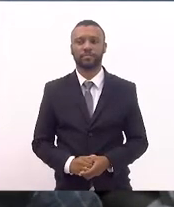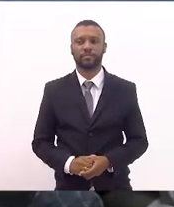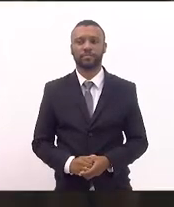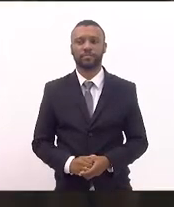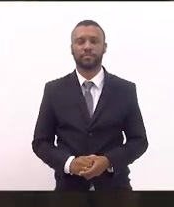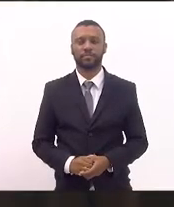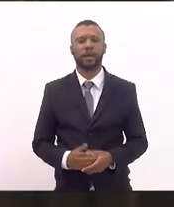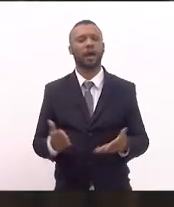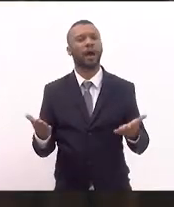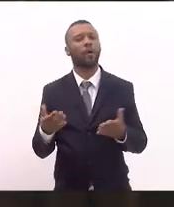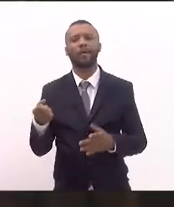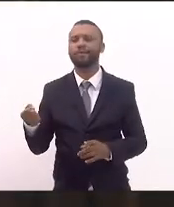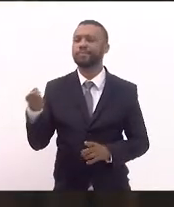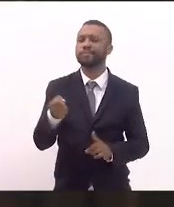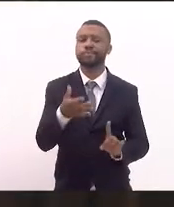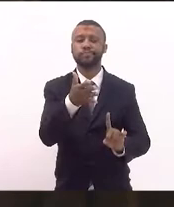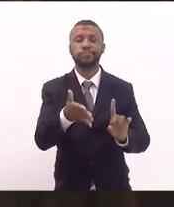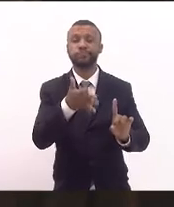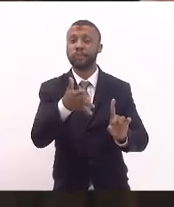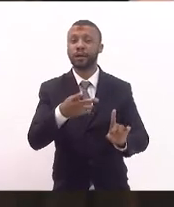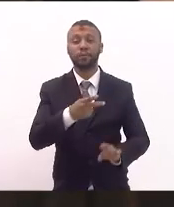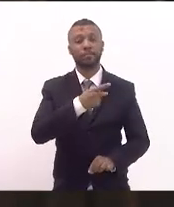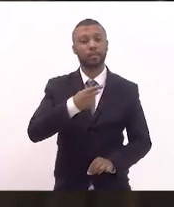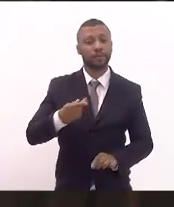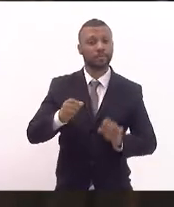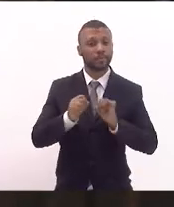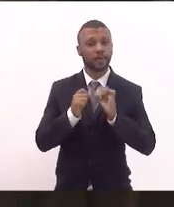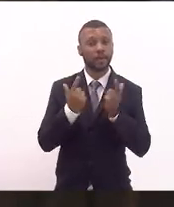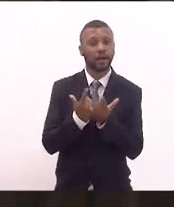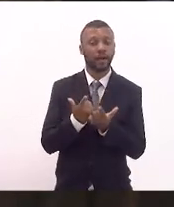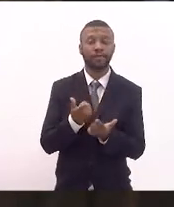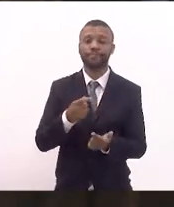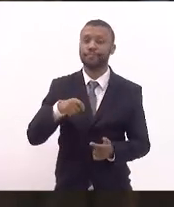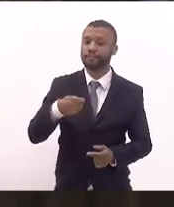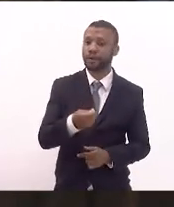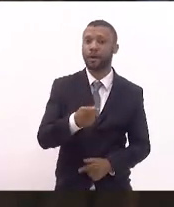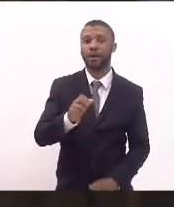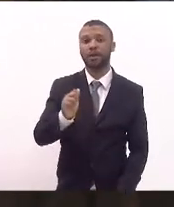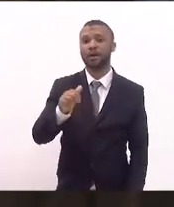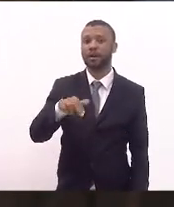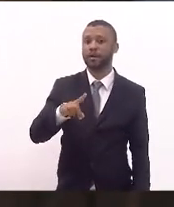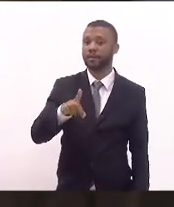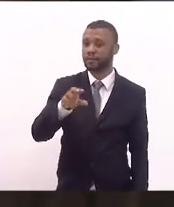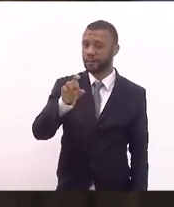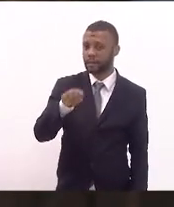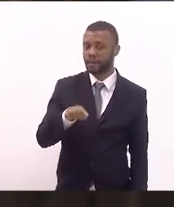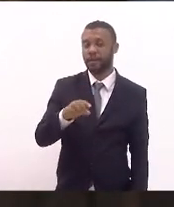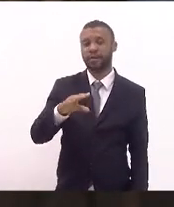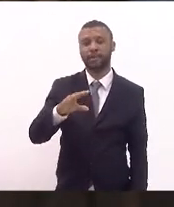Passar a palavra agora para o nosso presidente, André Siciliano.